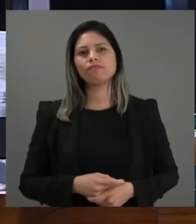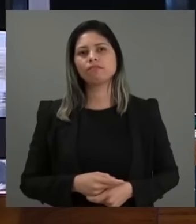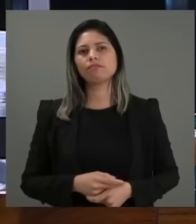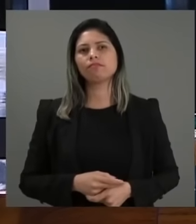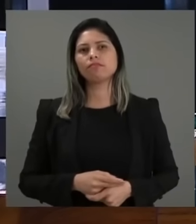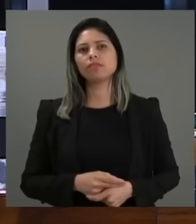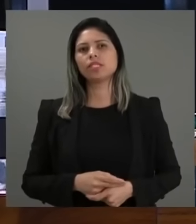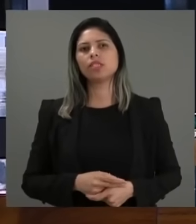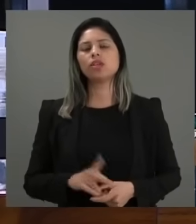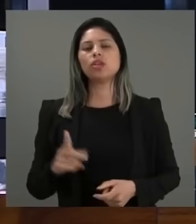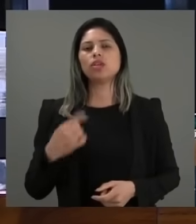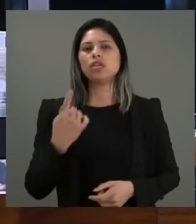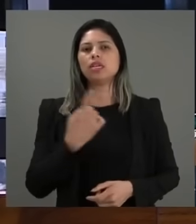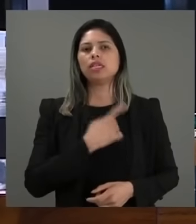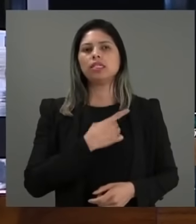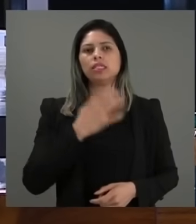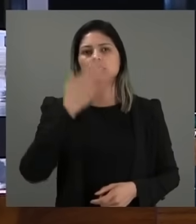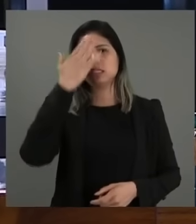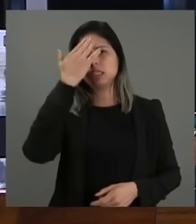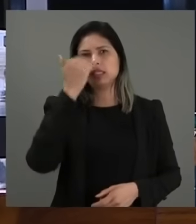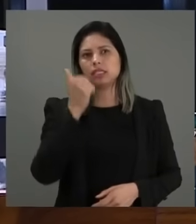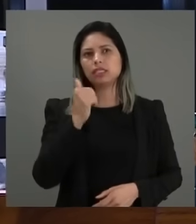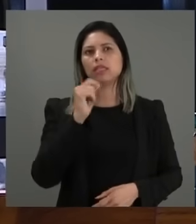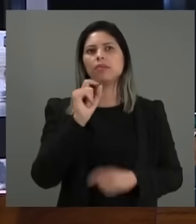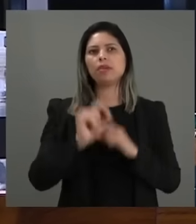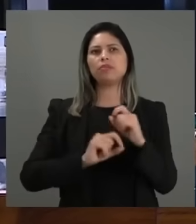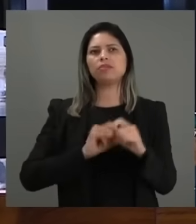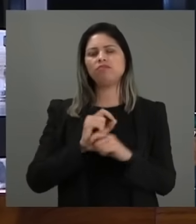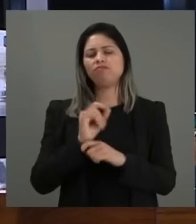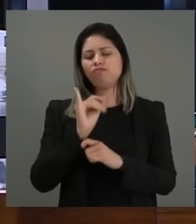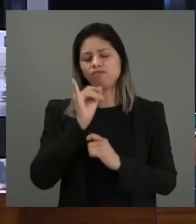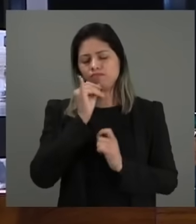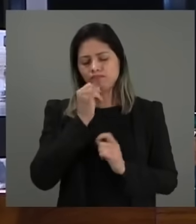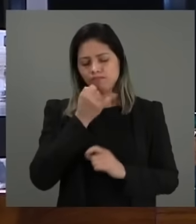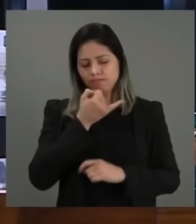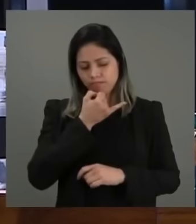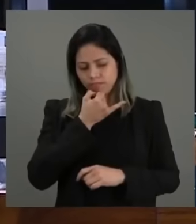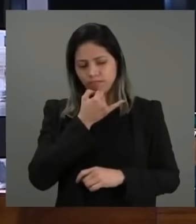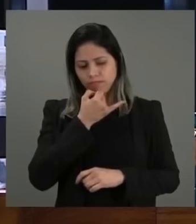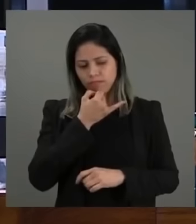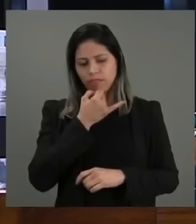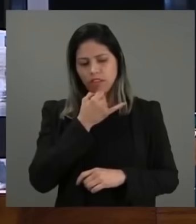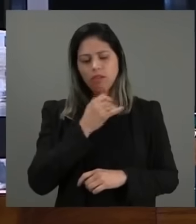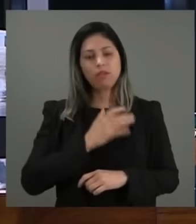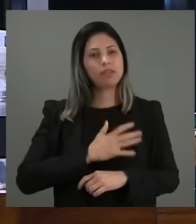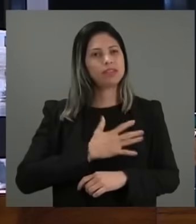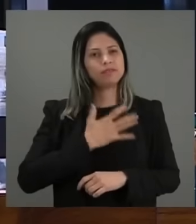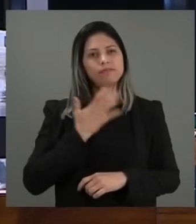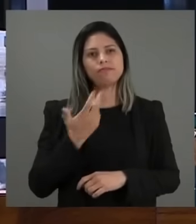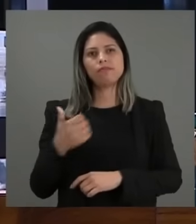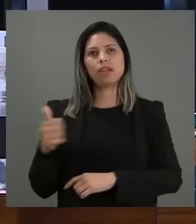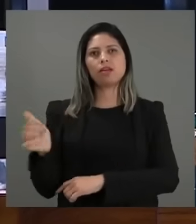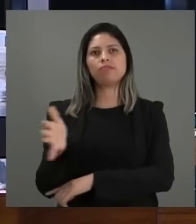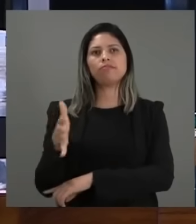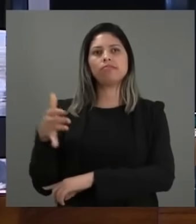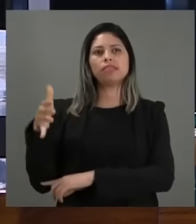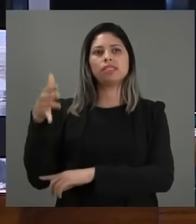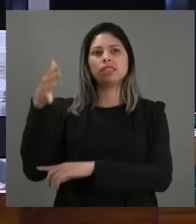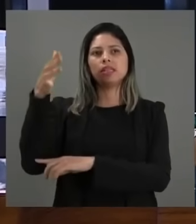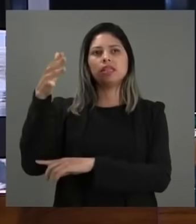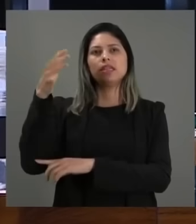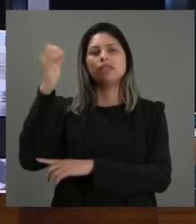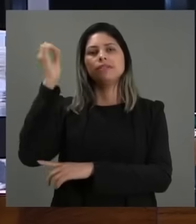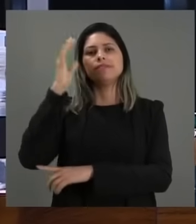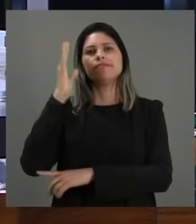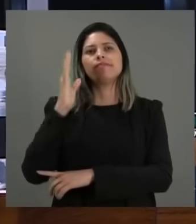Como a gente sabe, isso é muito triste, mancha a bandeira nacional. E eu acho que esse